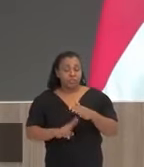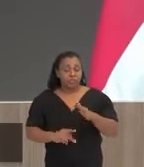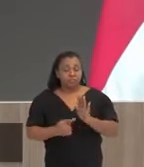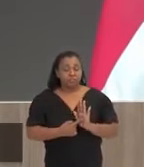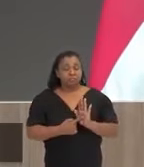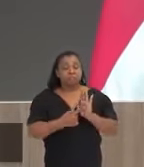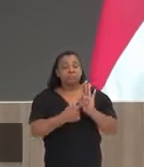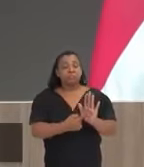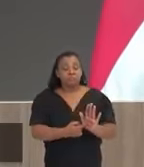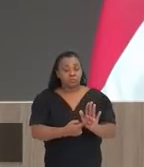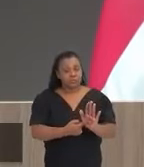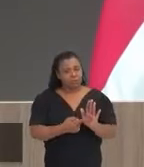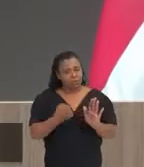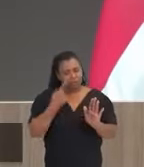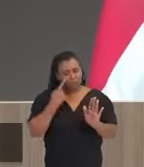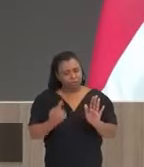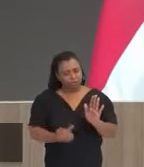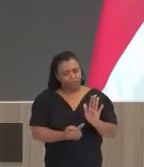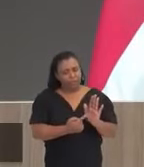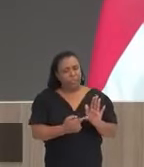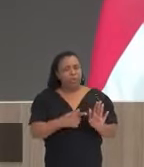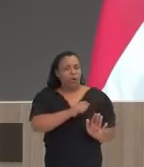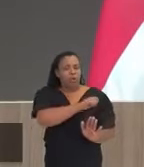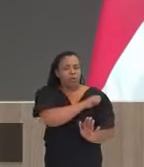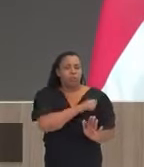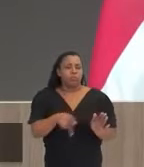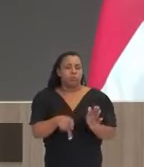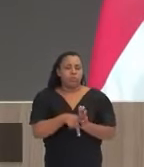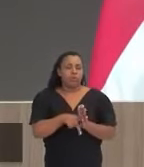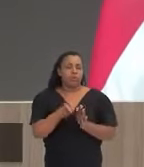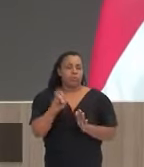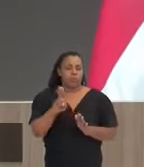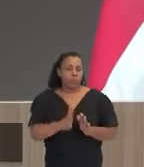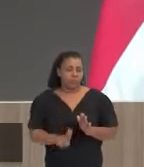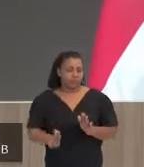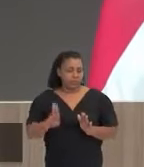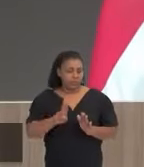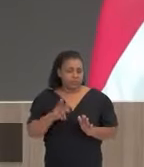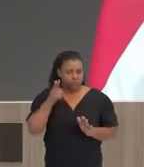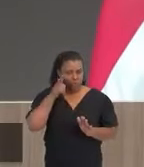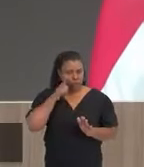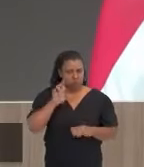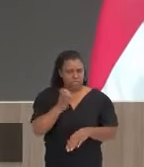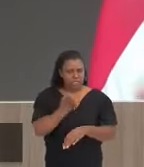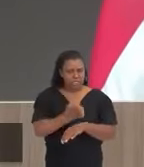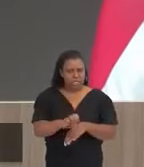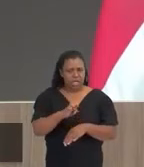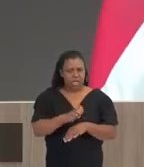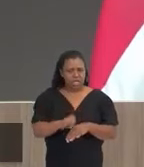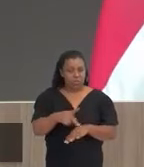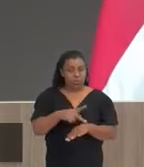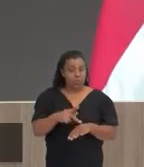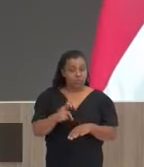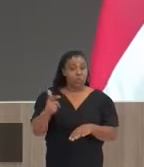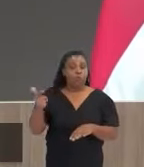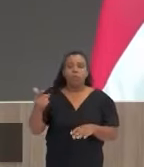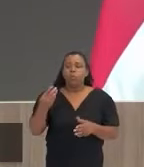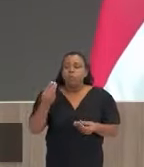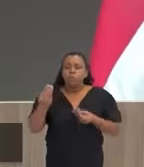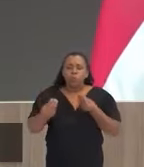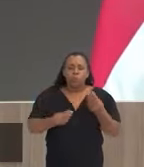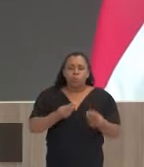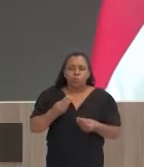tenho um aluno da universidade que obteve um estágio internacional. Como é que nós vamos tratar